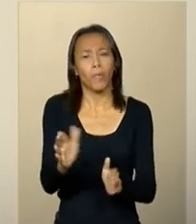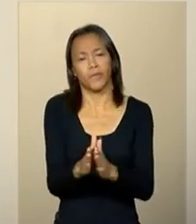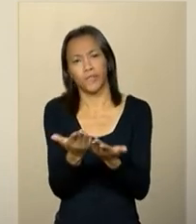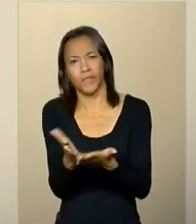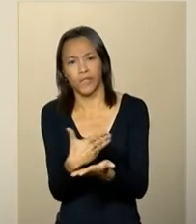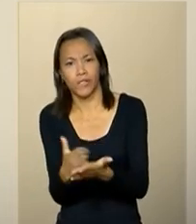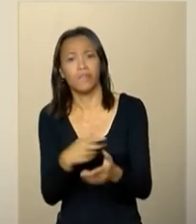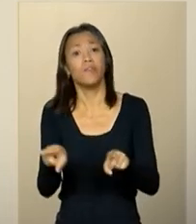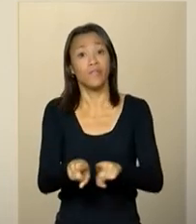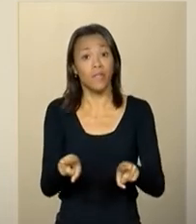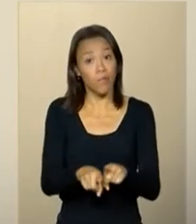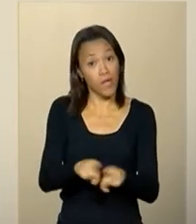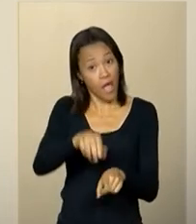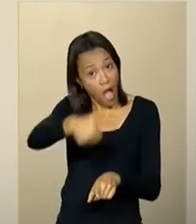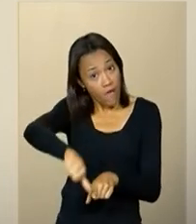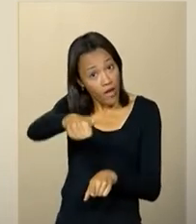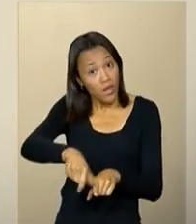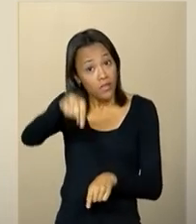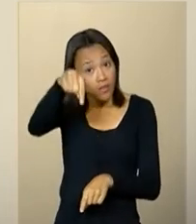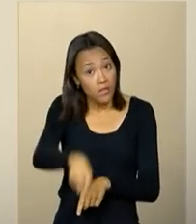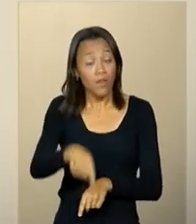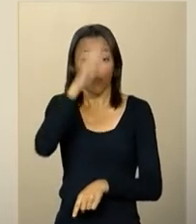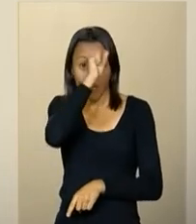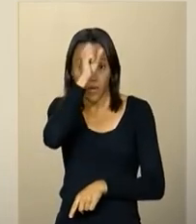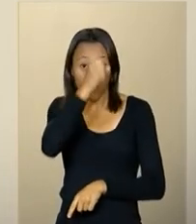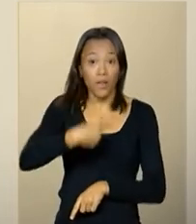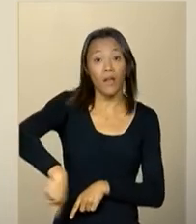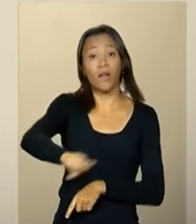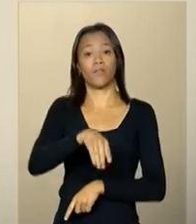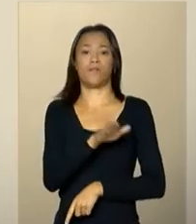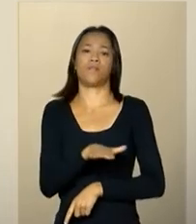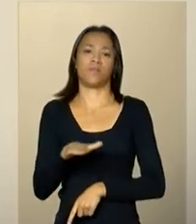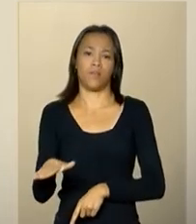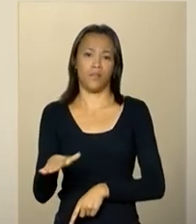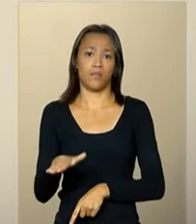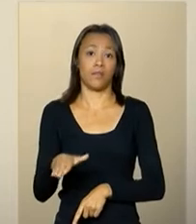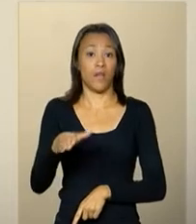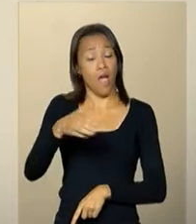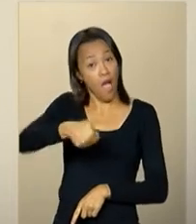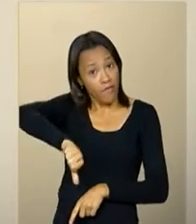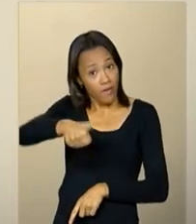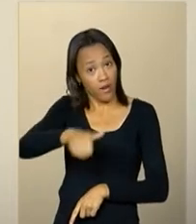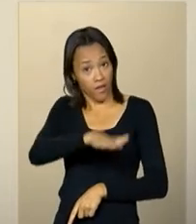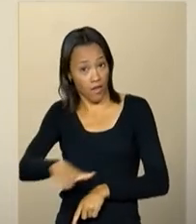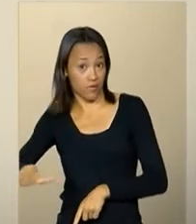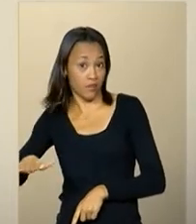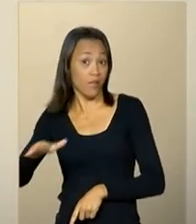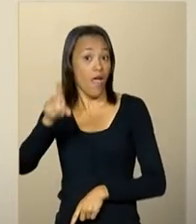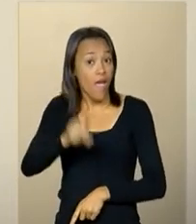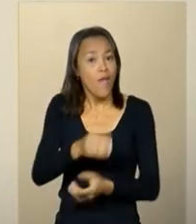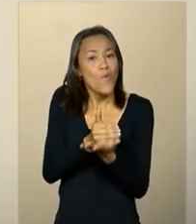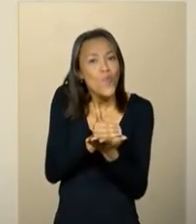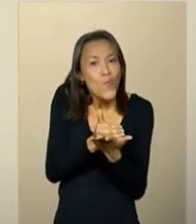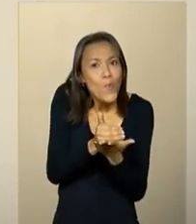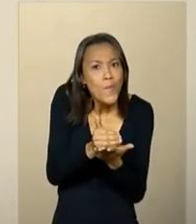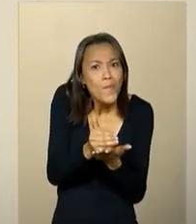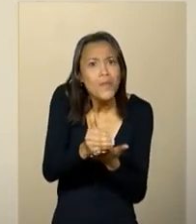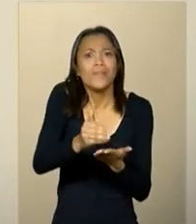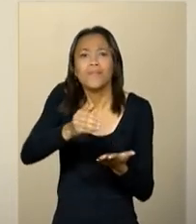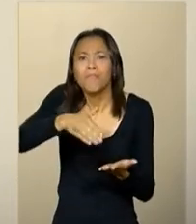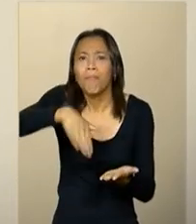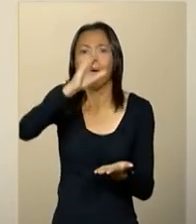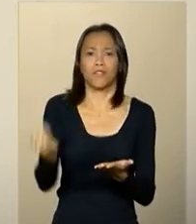e também na avaliação do aprendizado das nossas crianças avaliá-las é uma das iniciativas mais